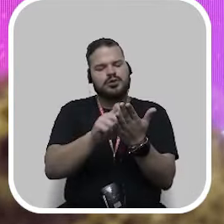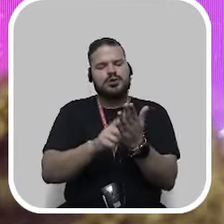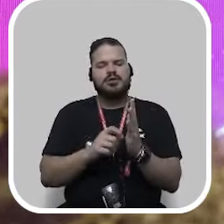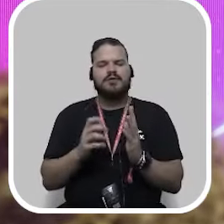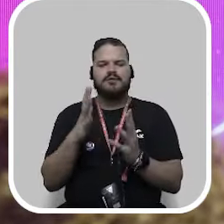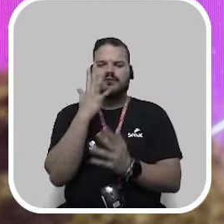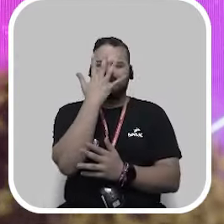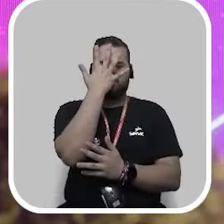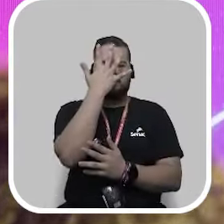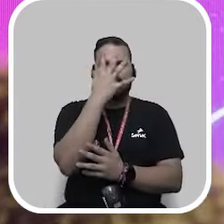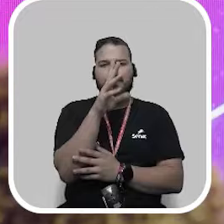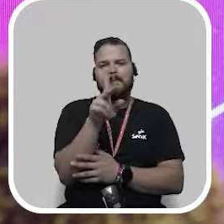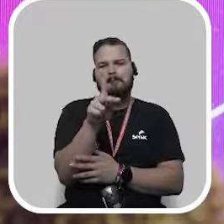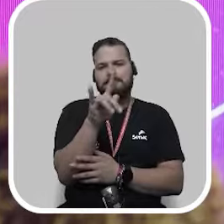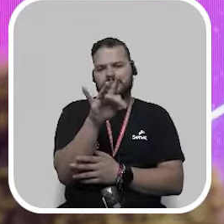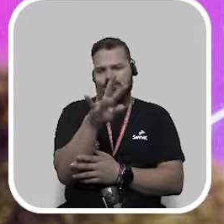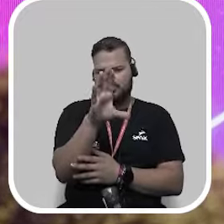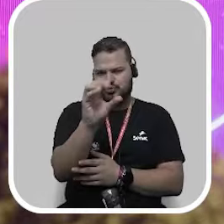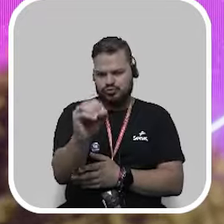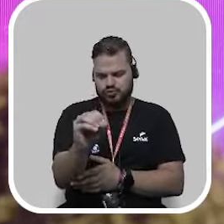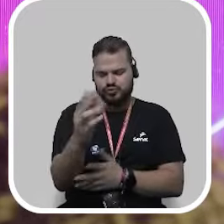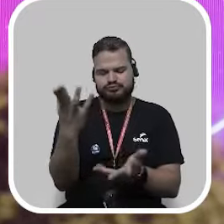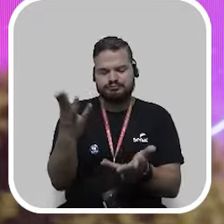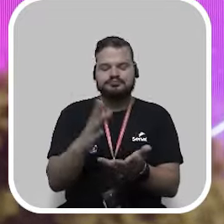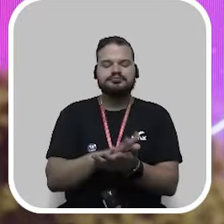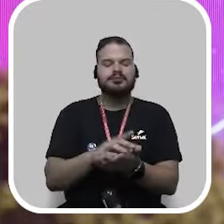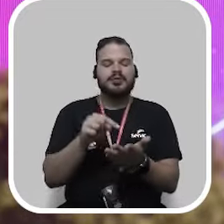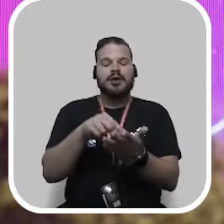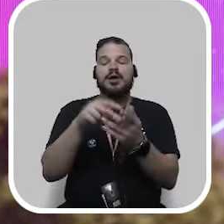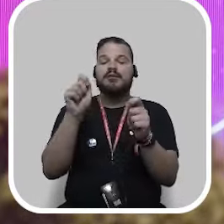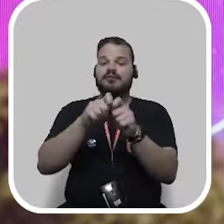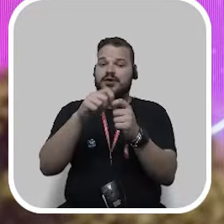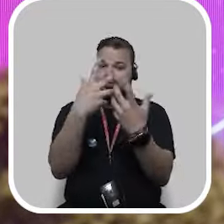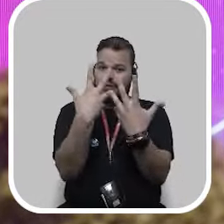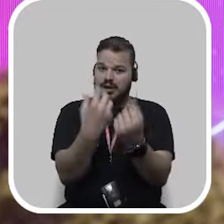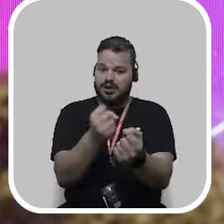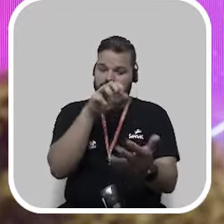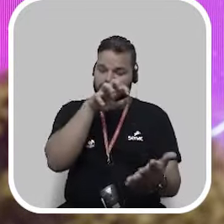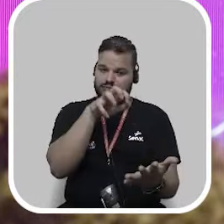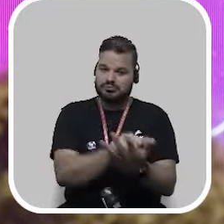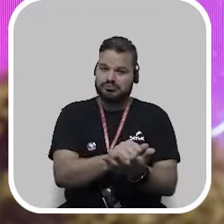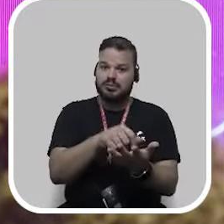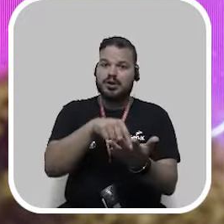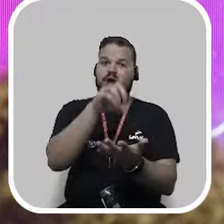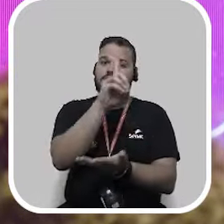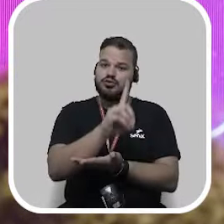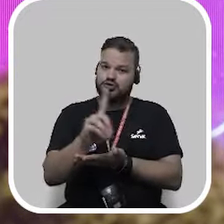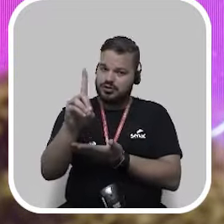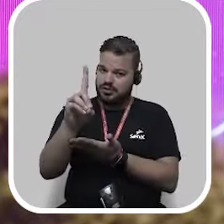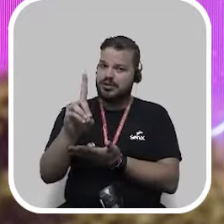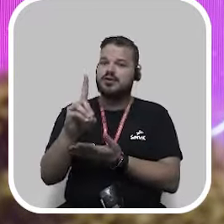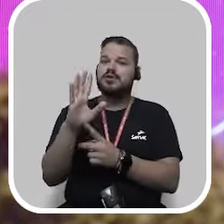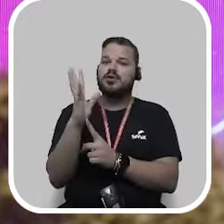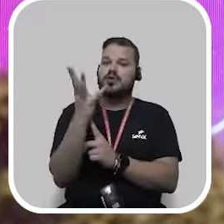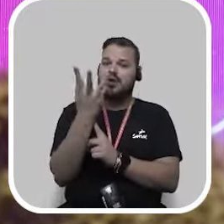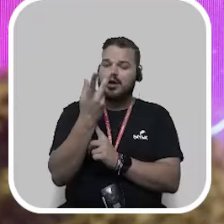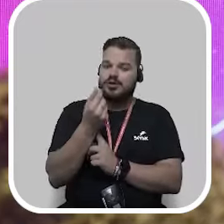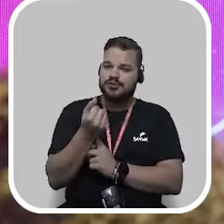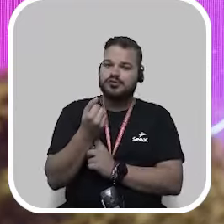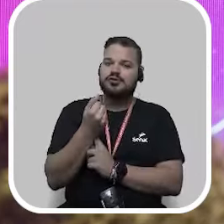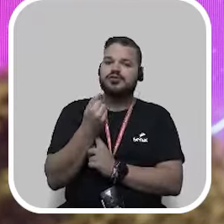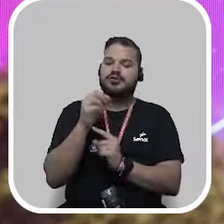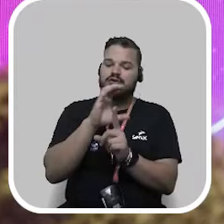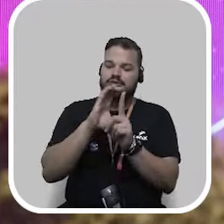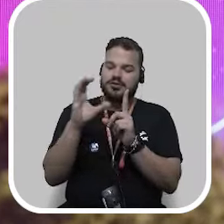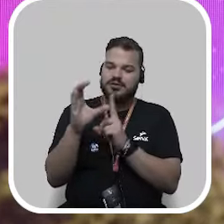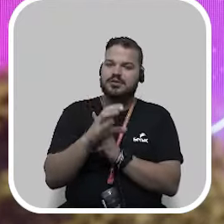caso o piloto né feito o piloto aprovado pela pela direção artística pela comunidade ele passa